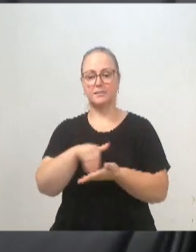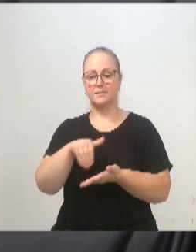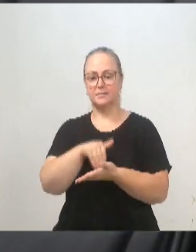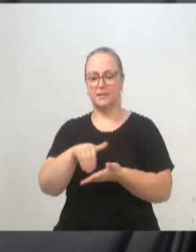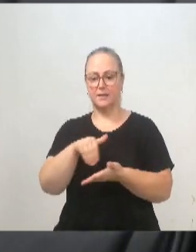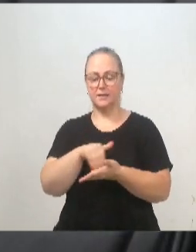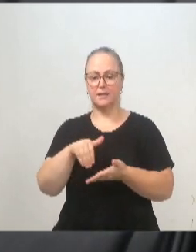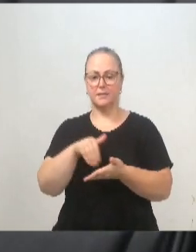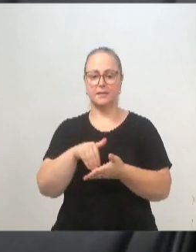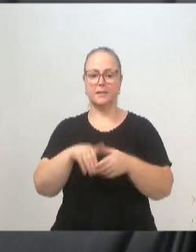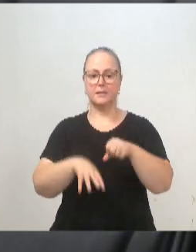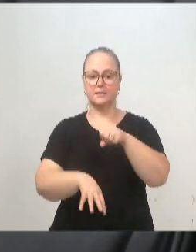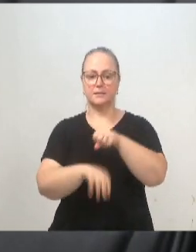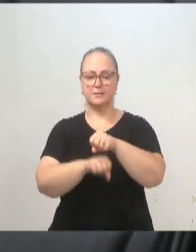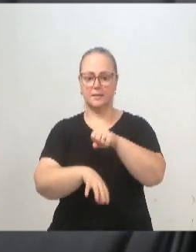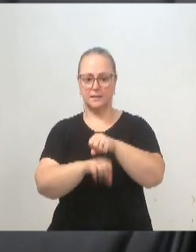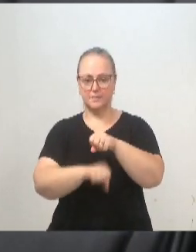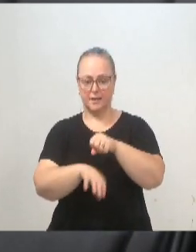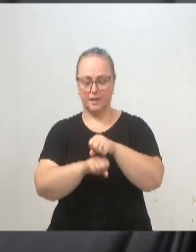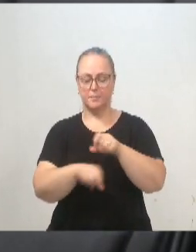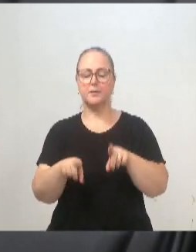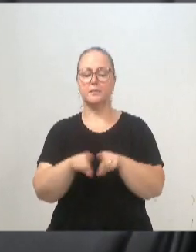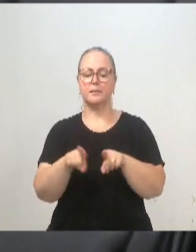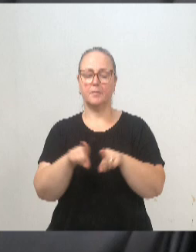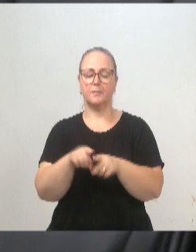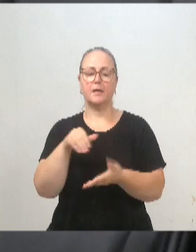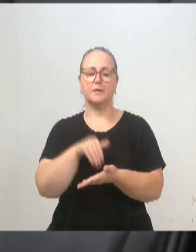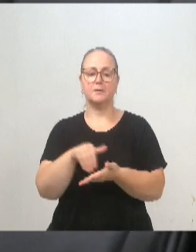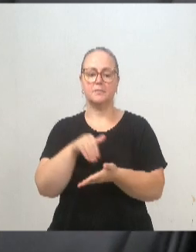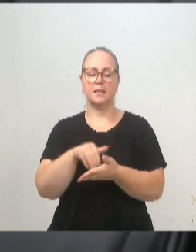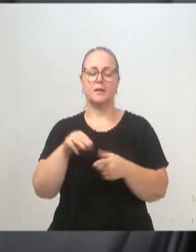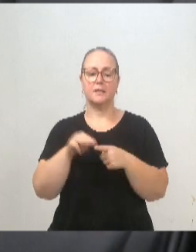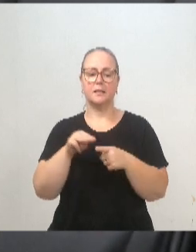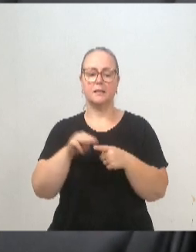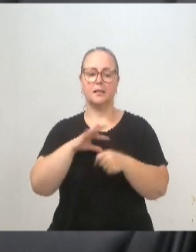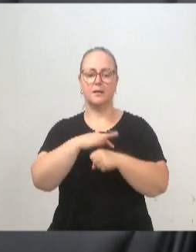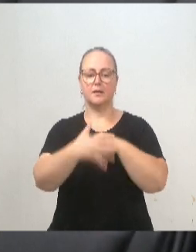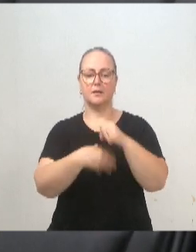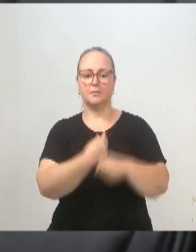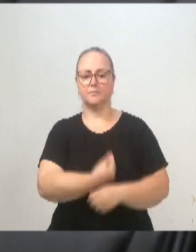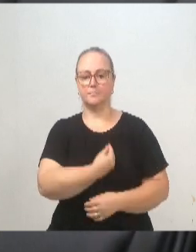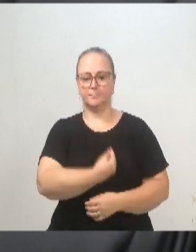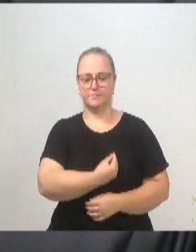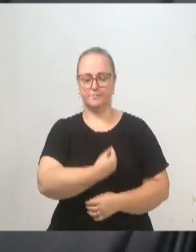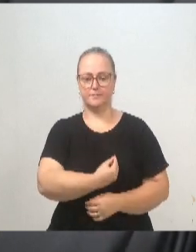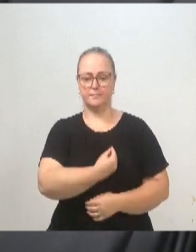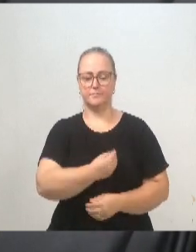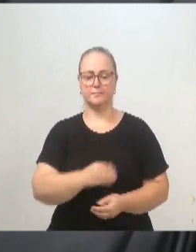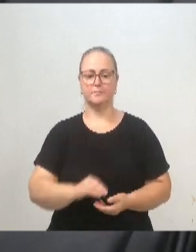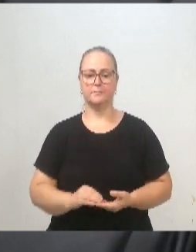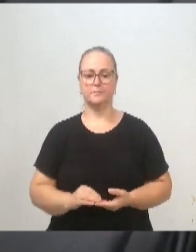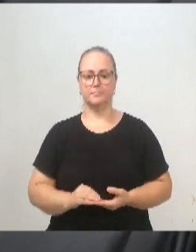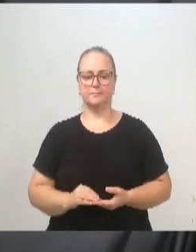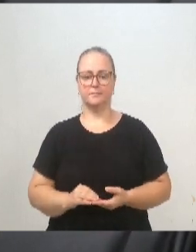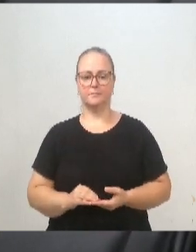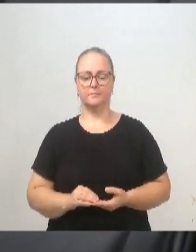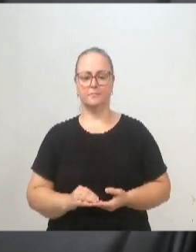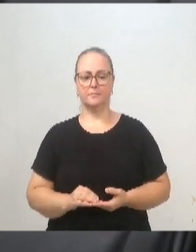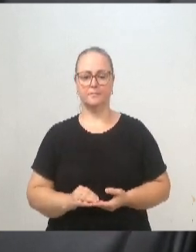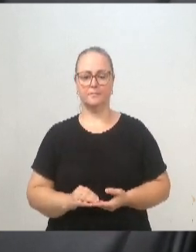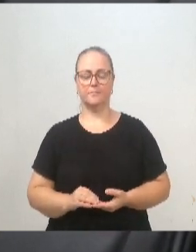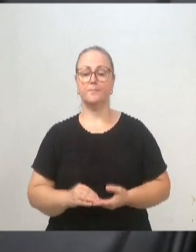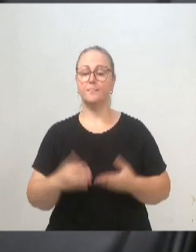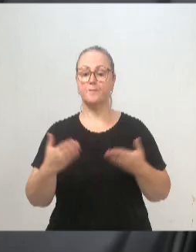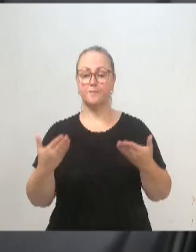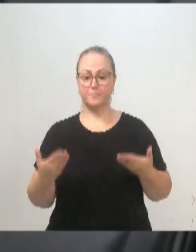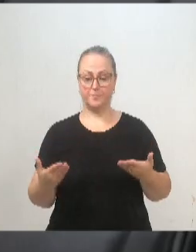Trânsito e Transportes e também pela Secretaria Municipal de Meio Ambiente e Sustentabilidade. E se trata, na verdade,